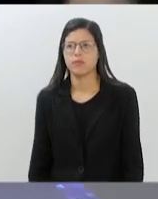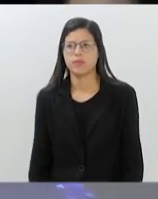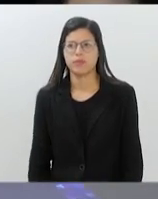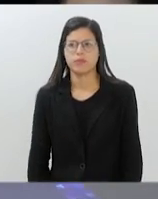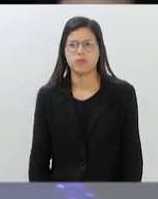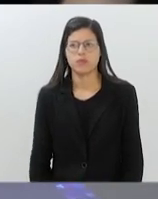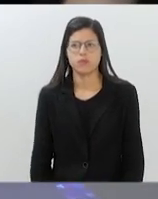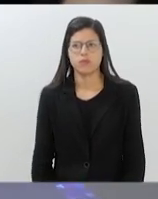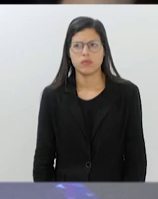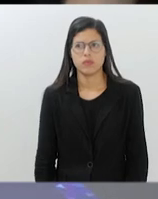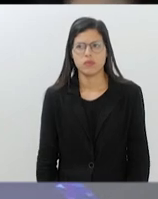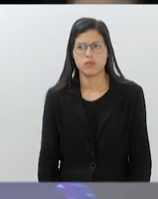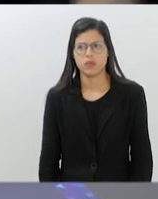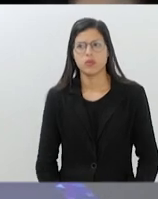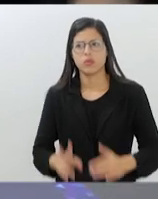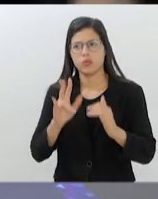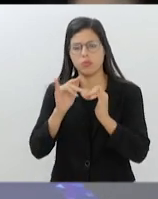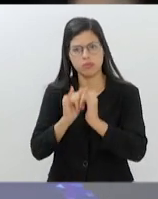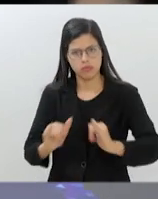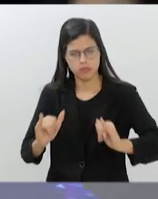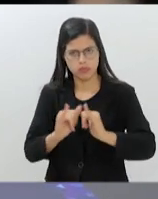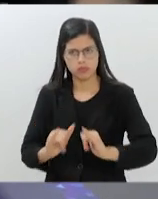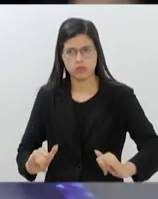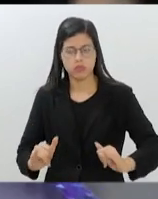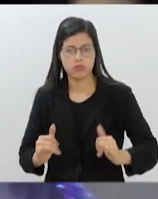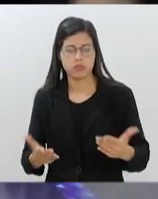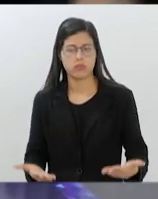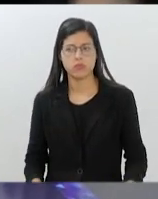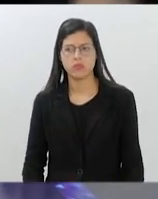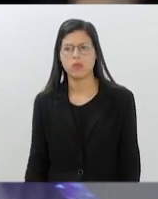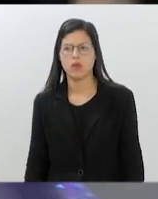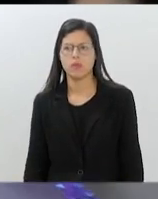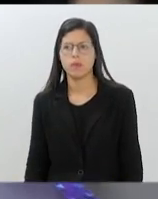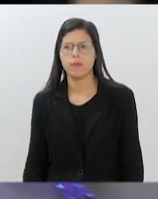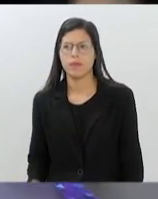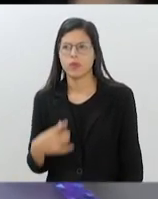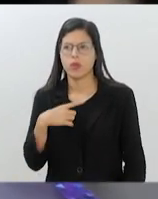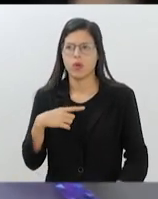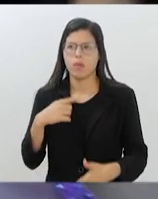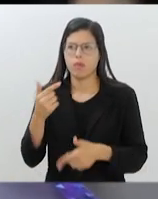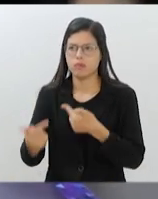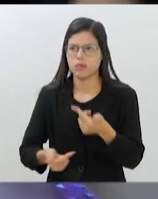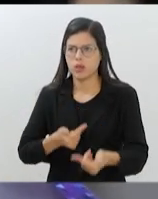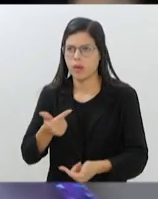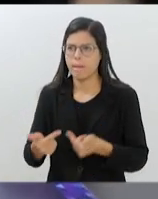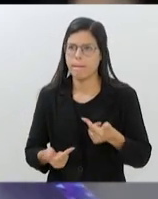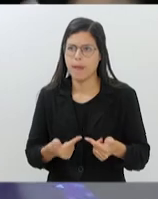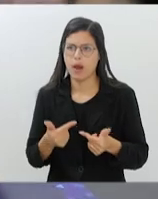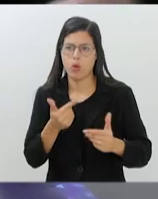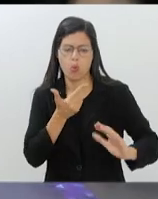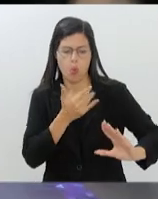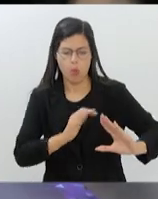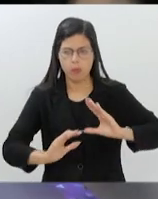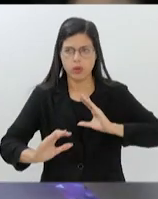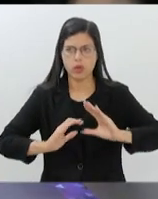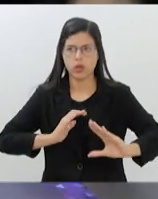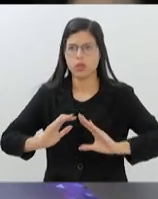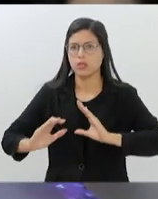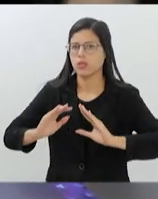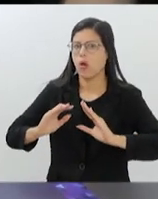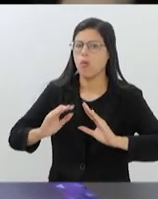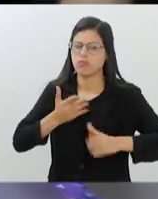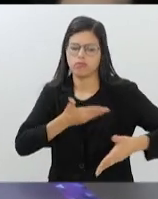criativo ou veiculação so veículos bom nós temos uma atuação transversal comunicação ela trata com todas as